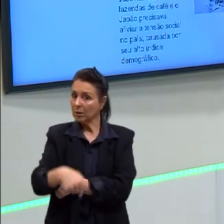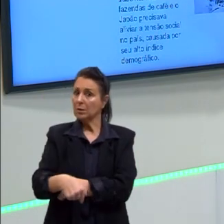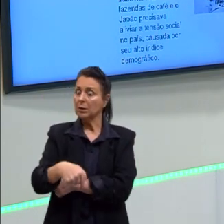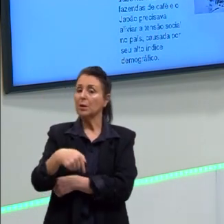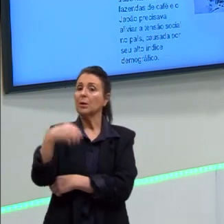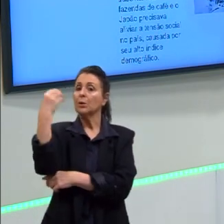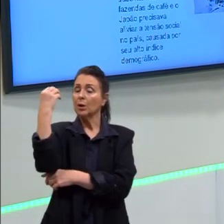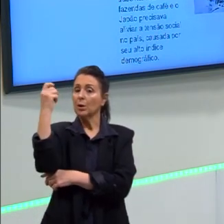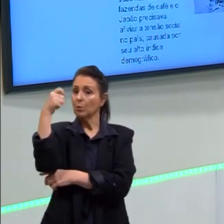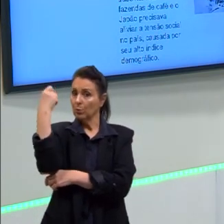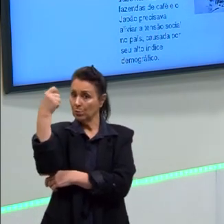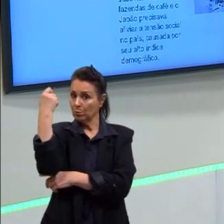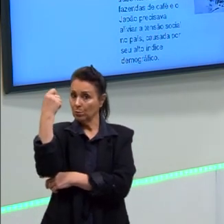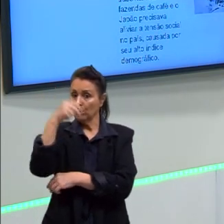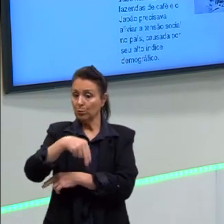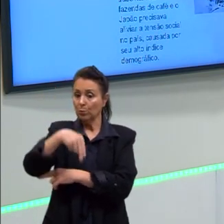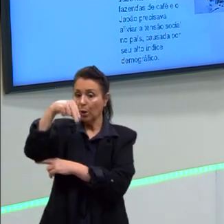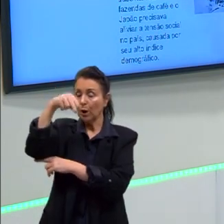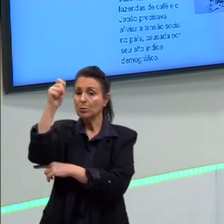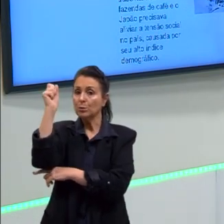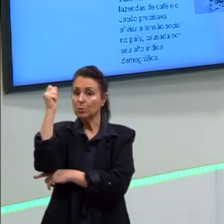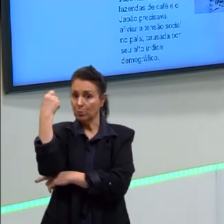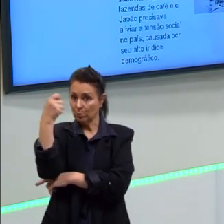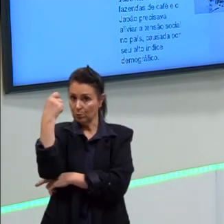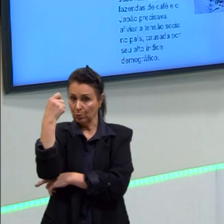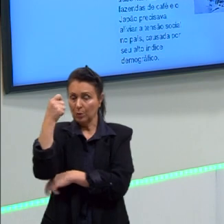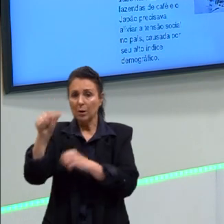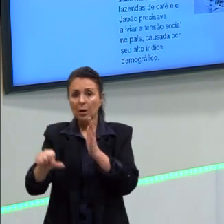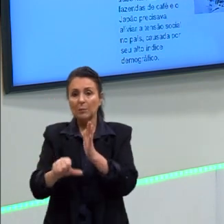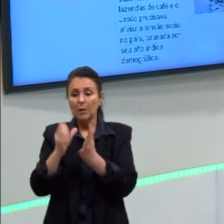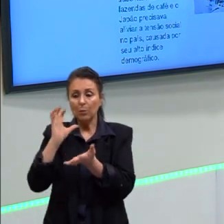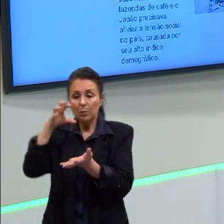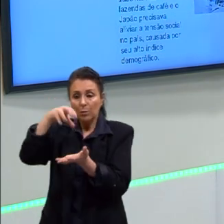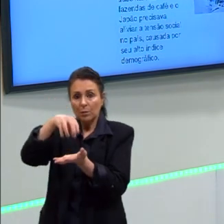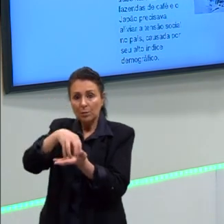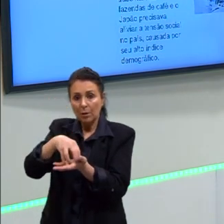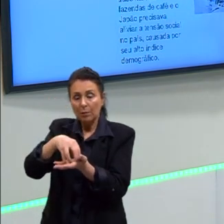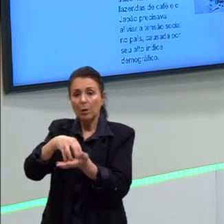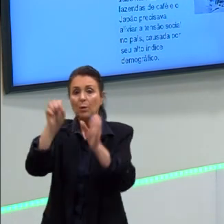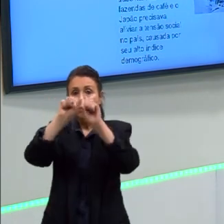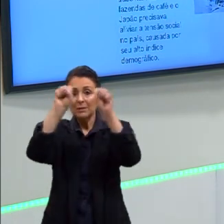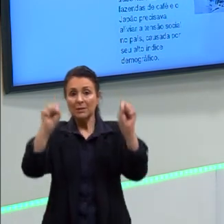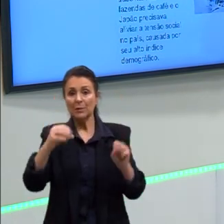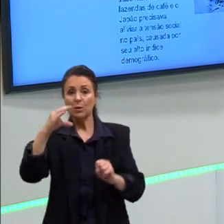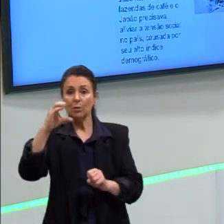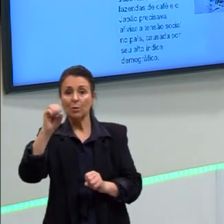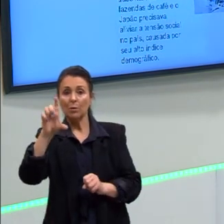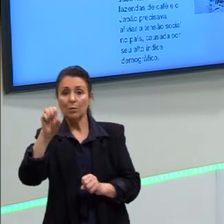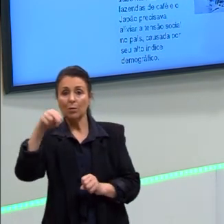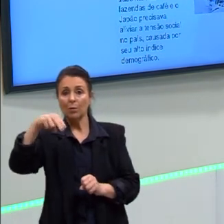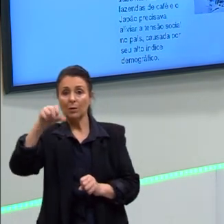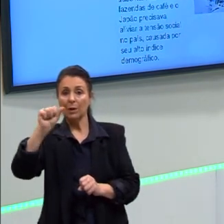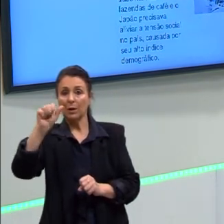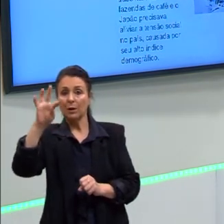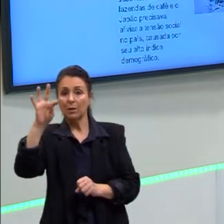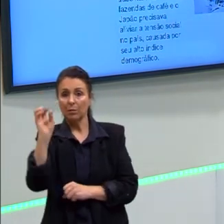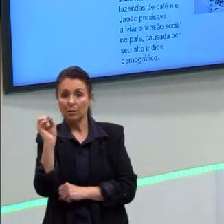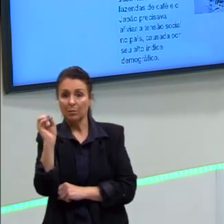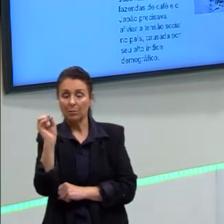na parte norte do Rio Grande do Sul então nós temos ali US as primeiras colonizações através de sistema de colonato a água exata